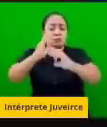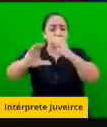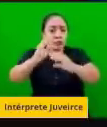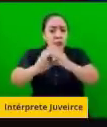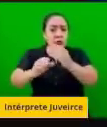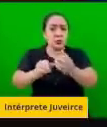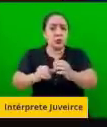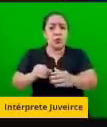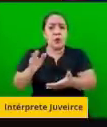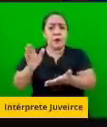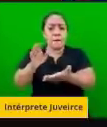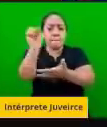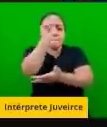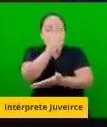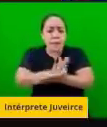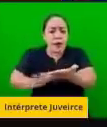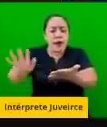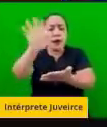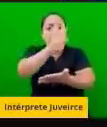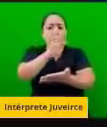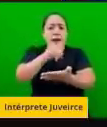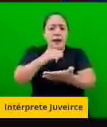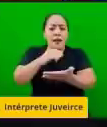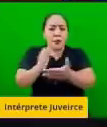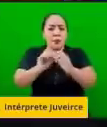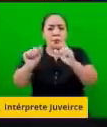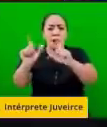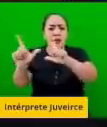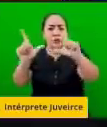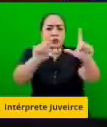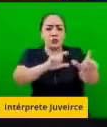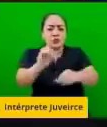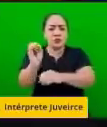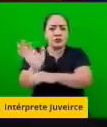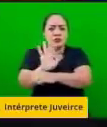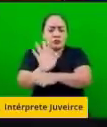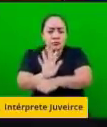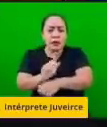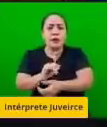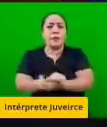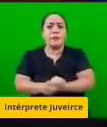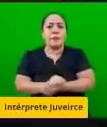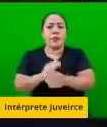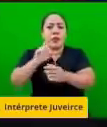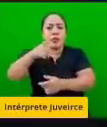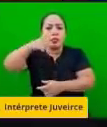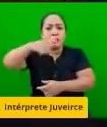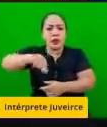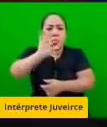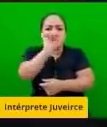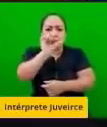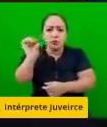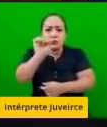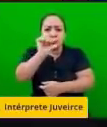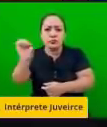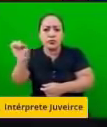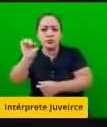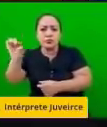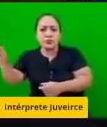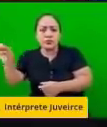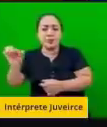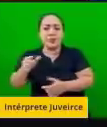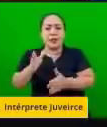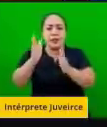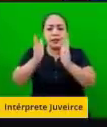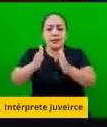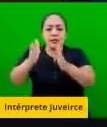né, literatura. Nas próximas colunas, na linha horizontal, né, eu tenho os 3 períodos da história do Brasil.